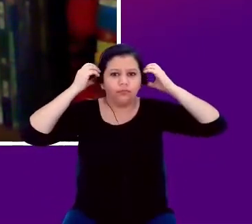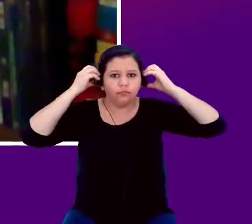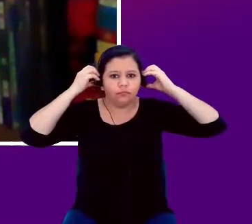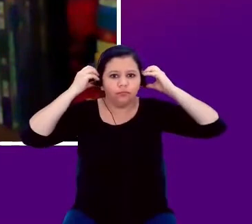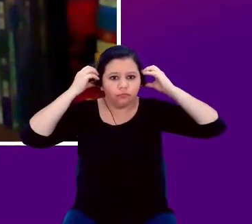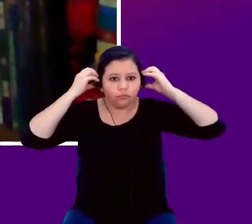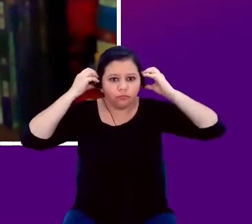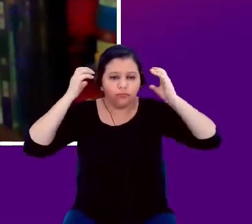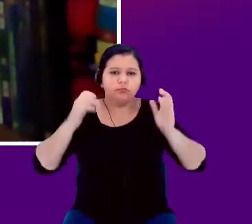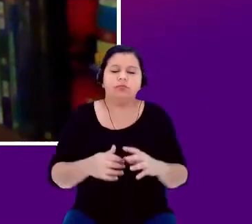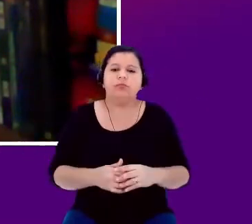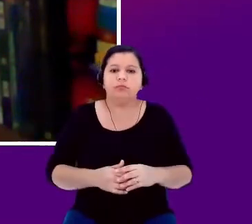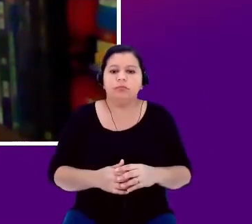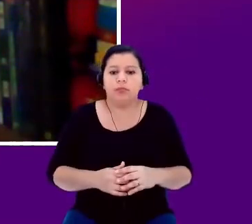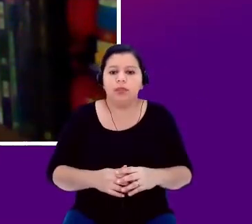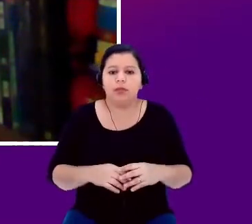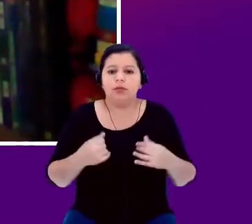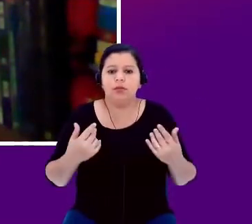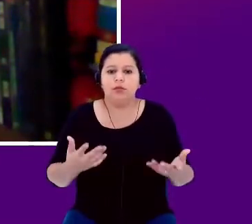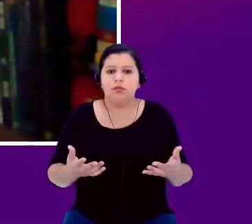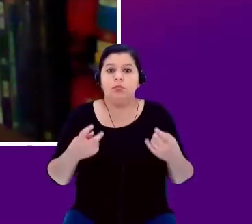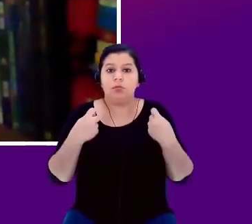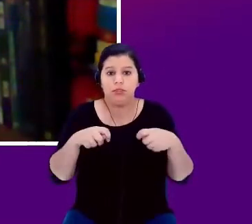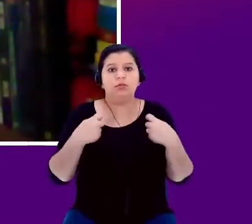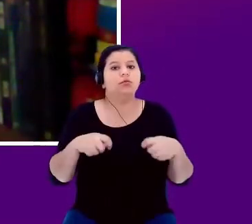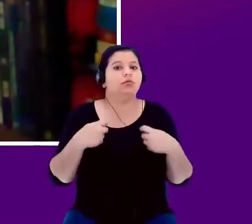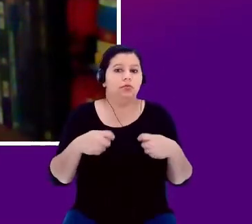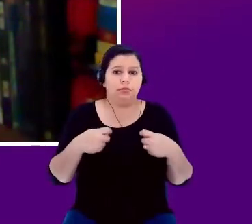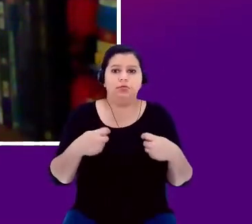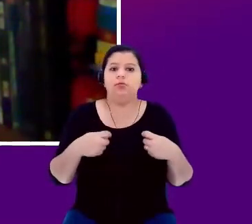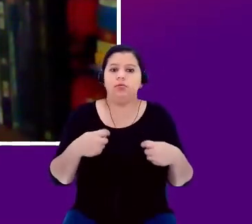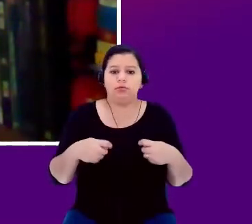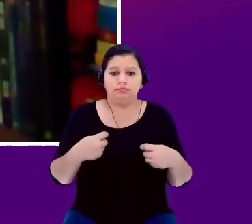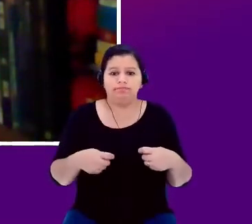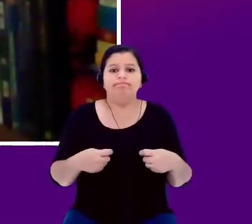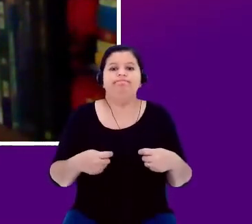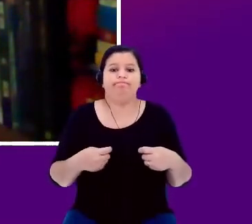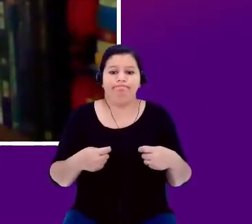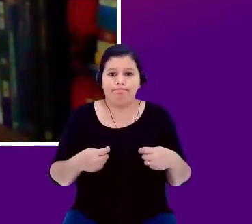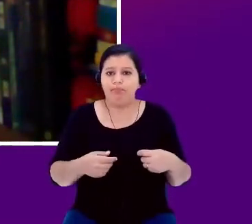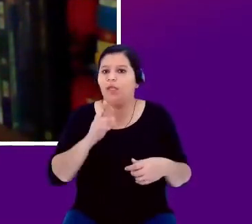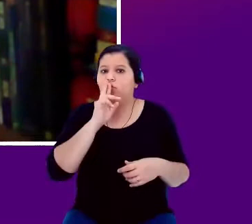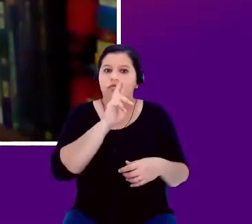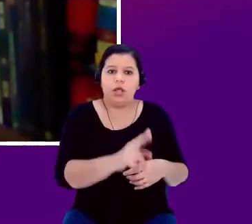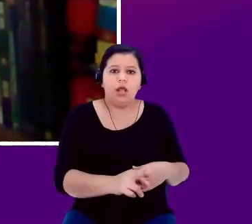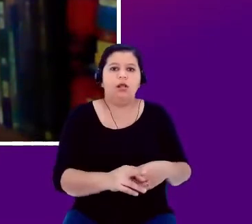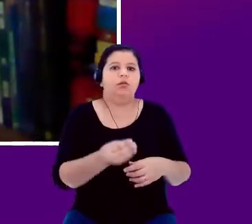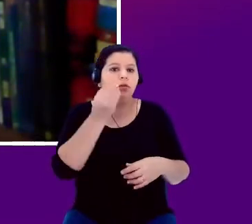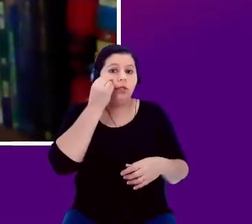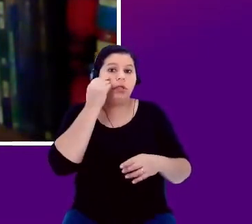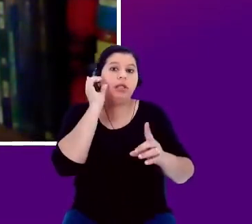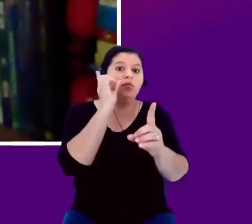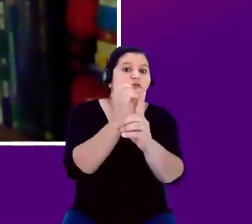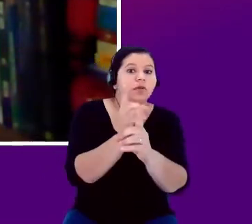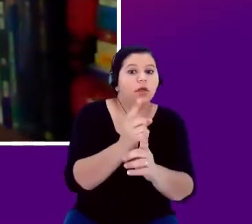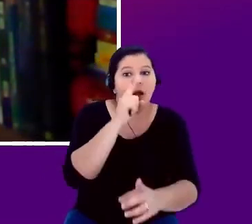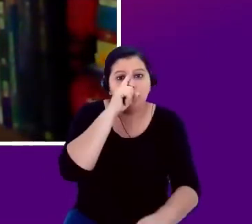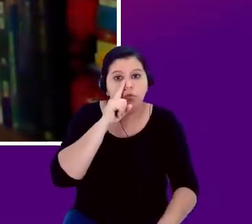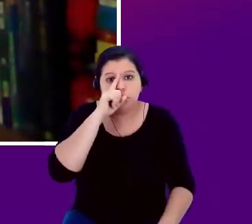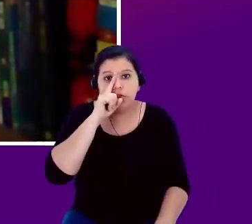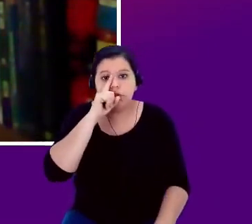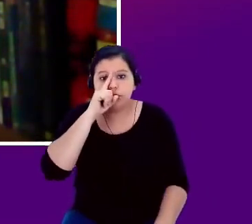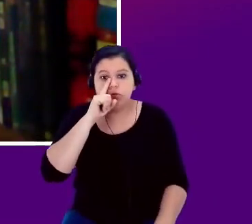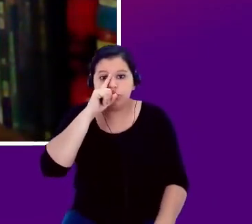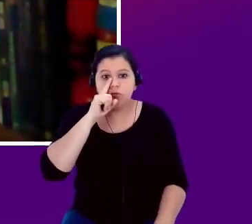mais tangível, né? É preciso olhar esses dados, tentar identificar os riscos, tentar